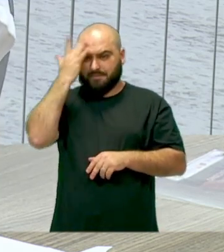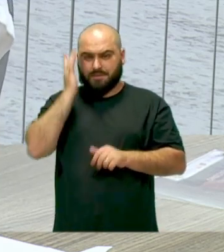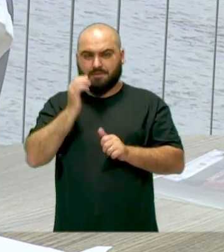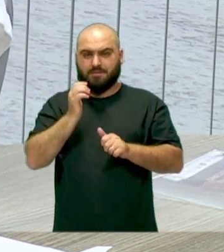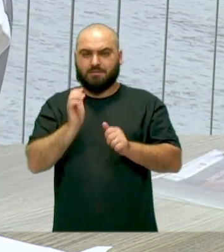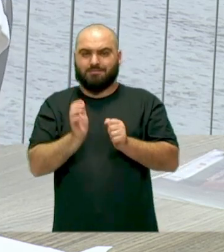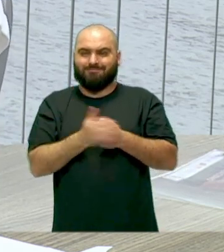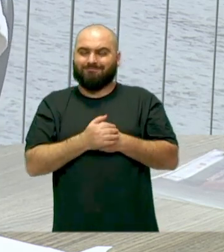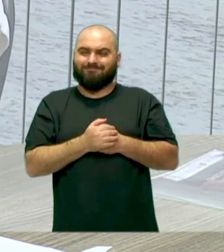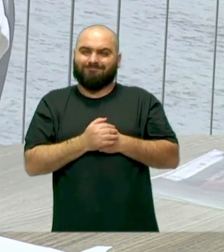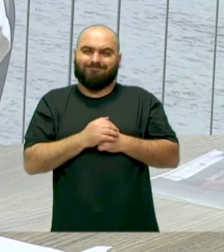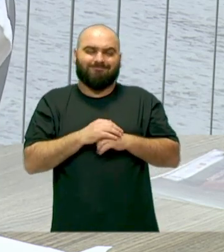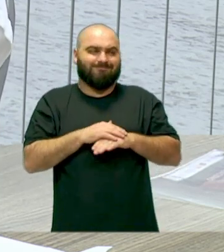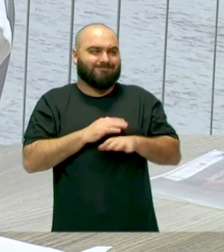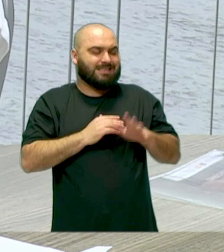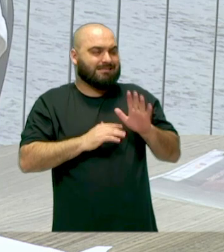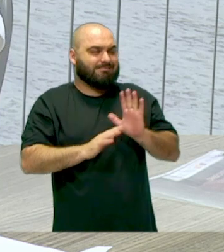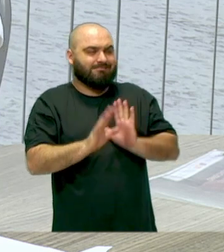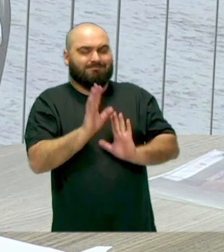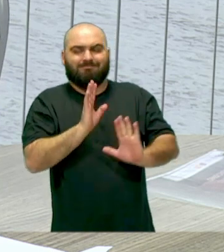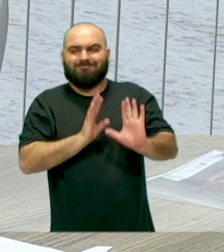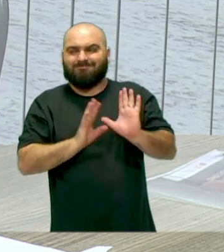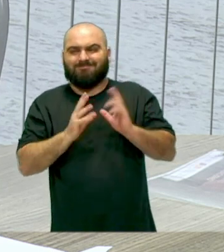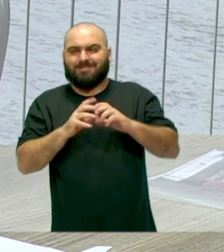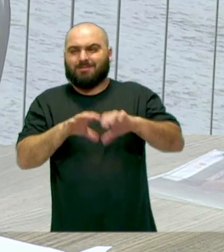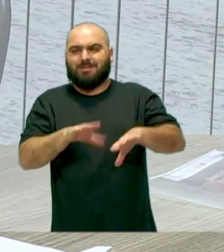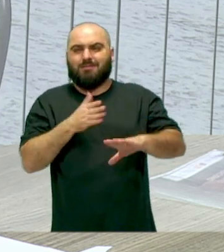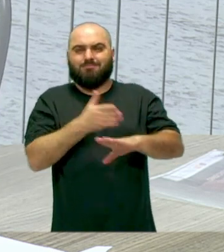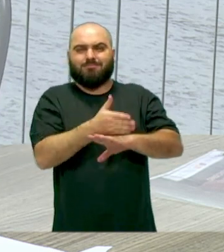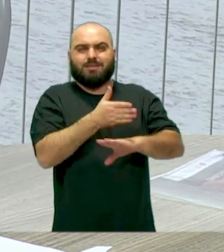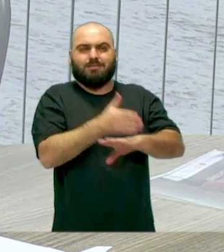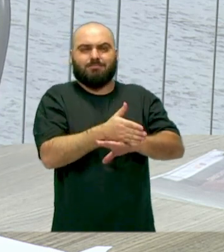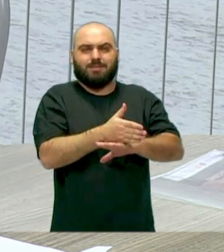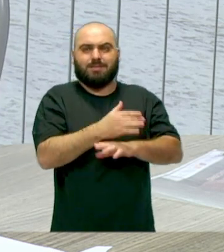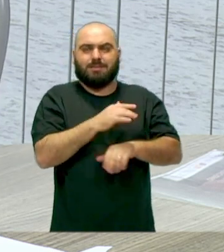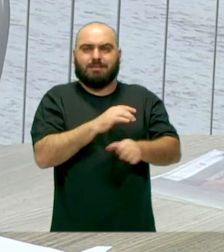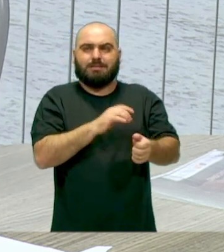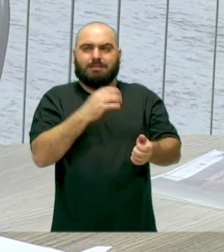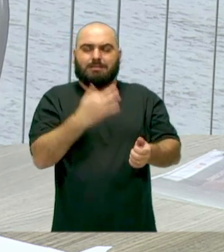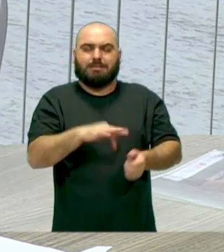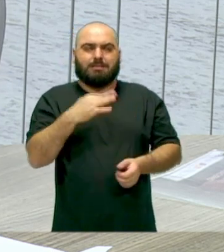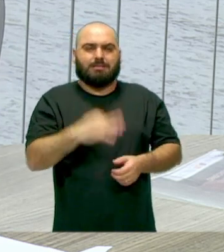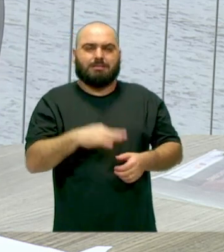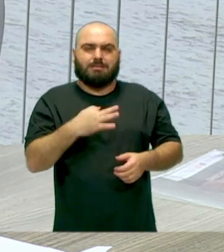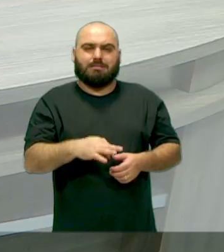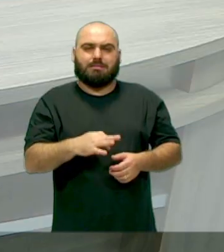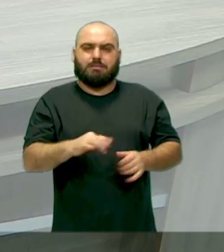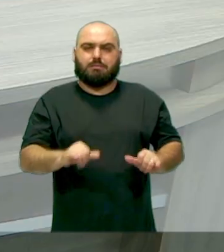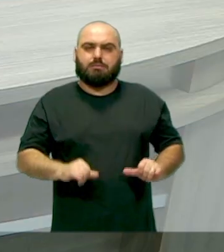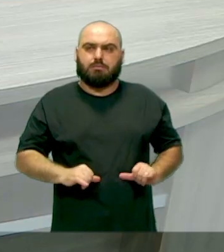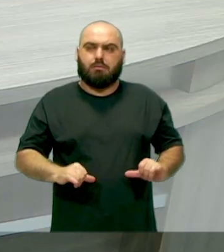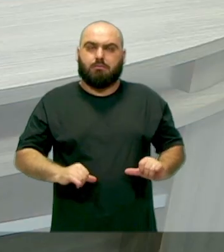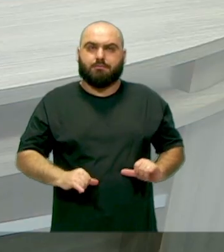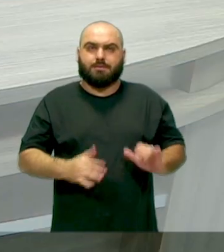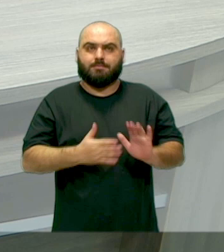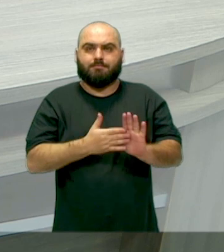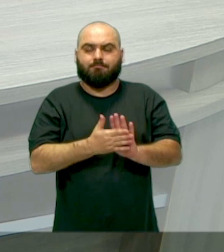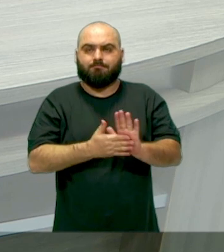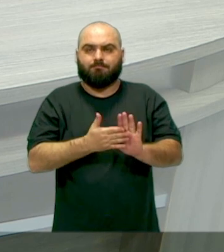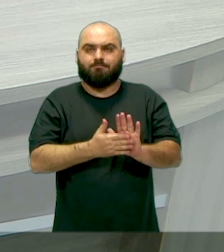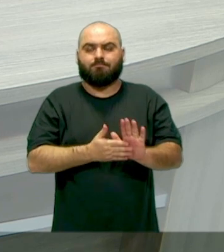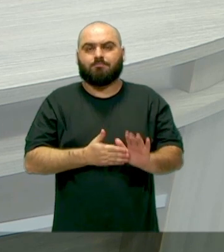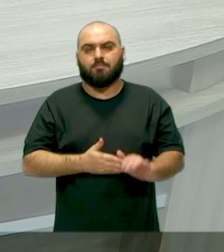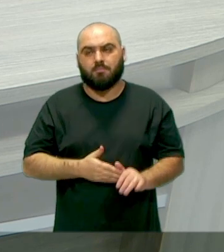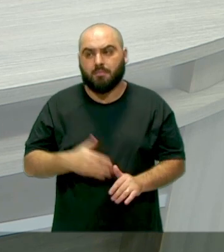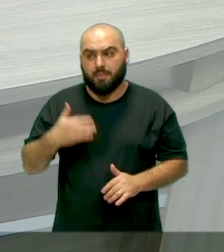acovardarem um pouco, a se esconderem, a não querer passar pelaquela dor, né? Pelo aquele sofrimento. Eu costumo